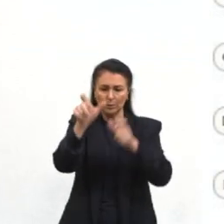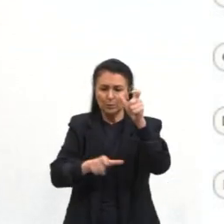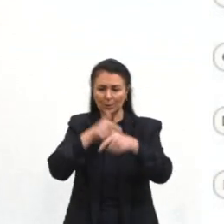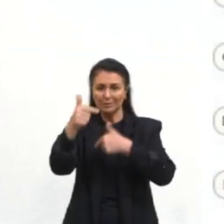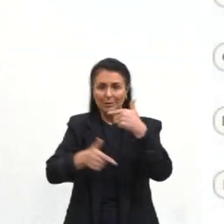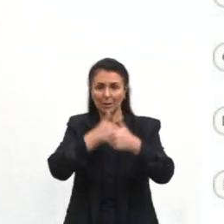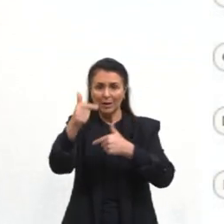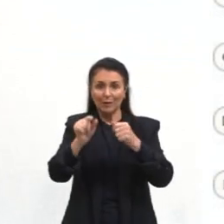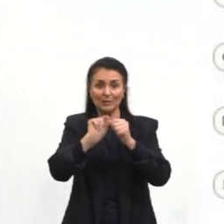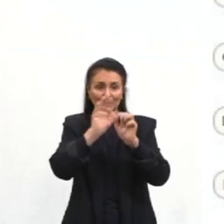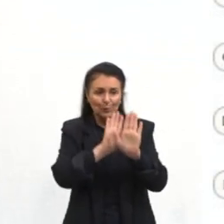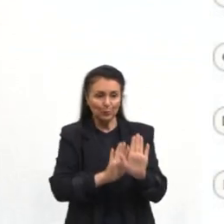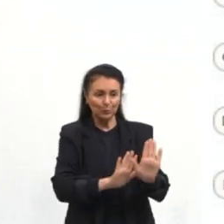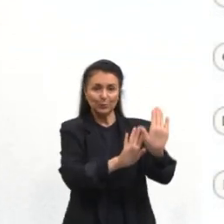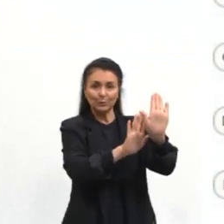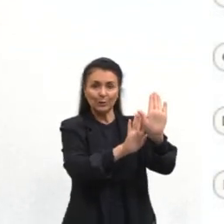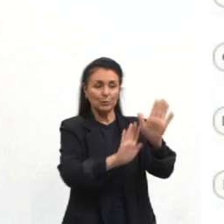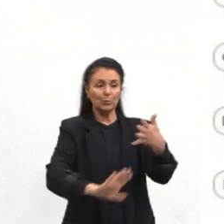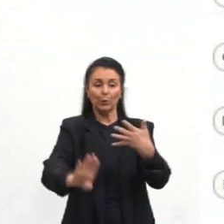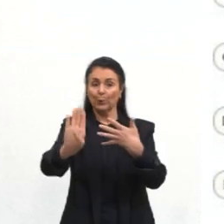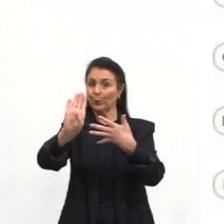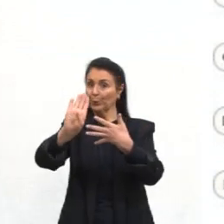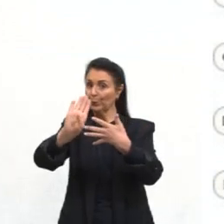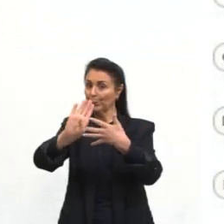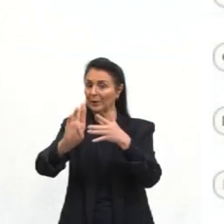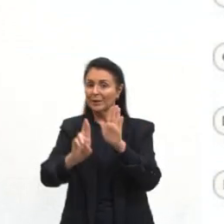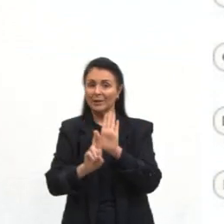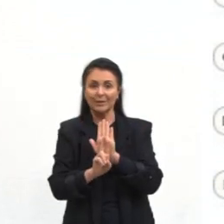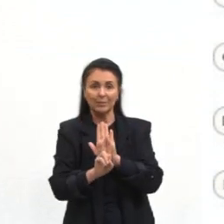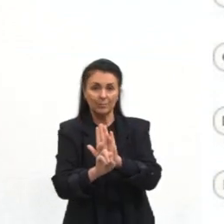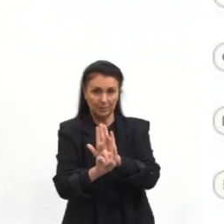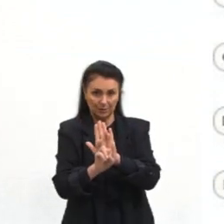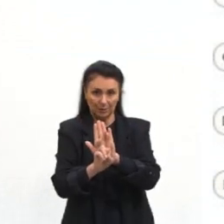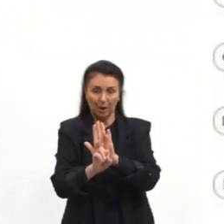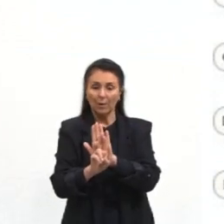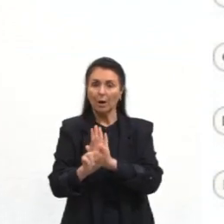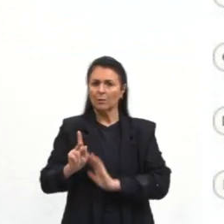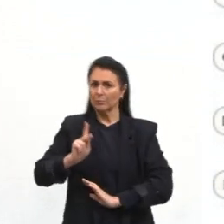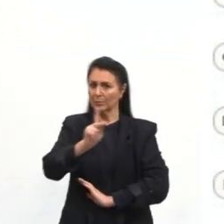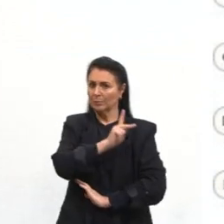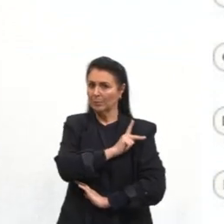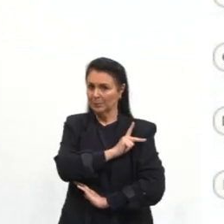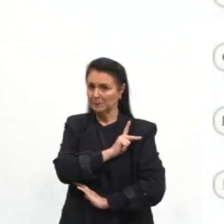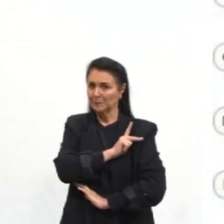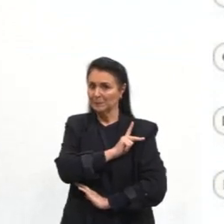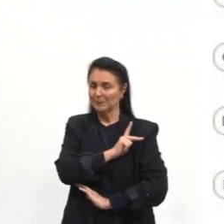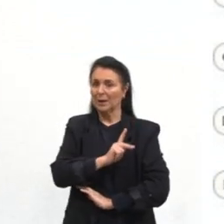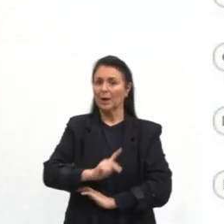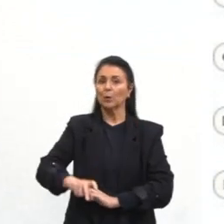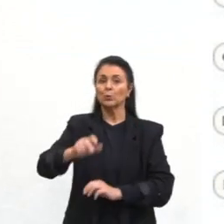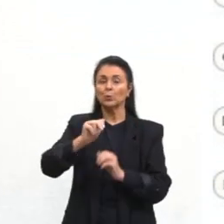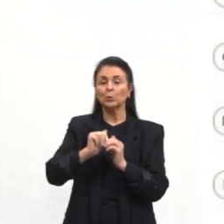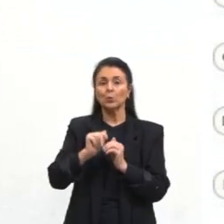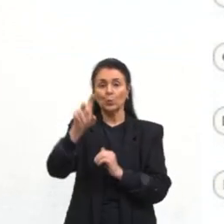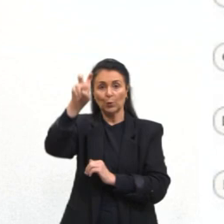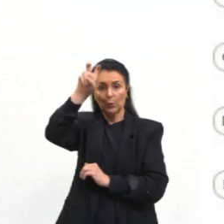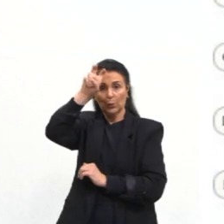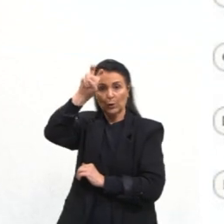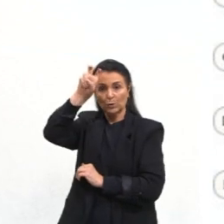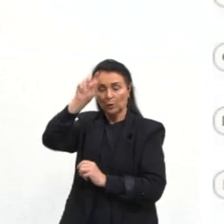monumentos alternativa B representava para as populações do alto Egito a